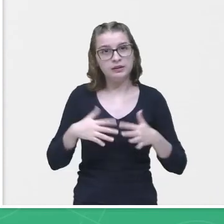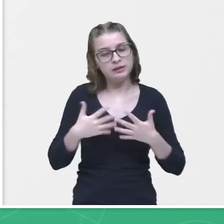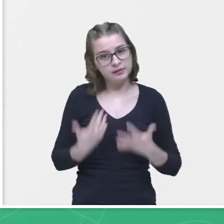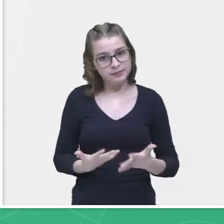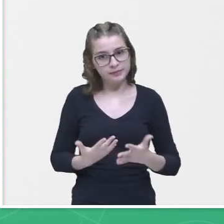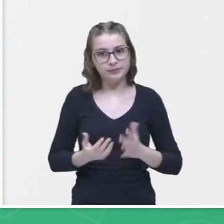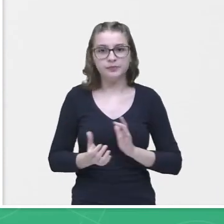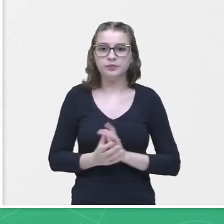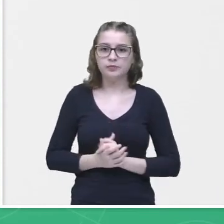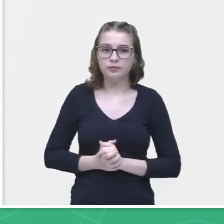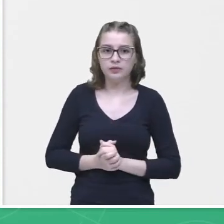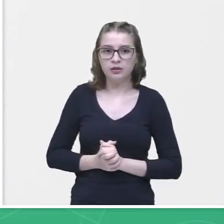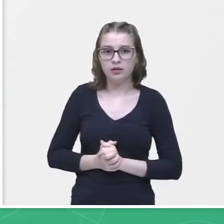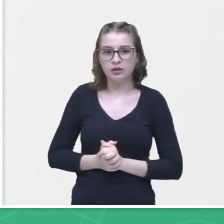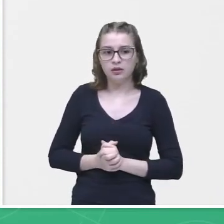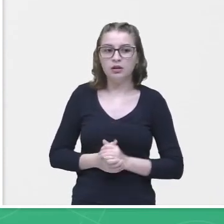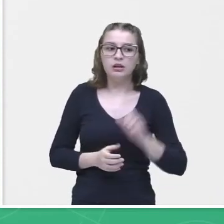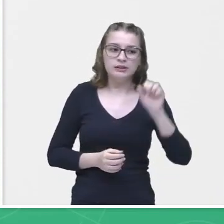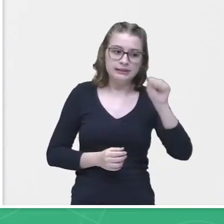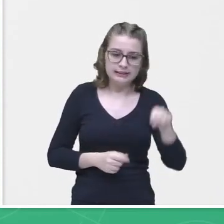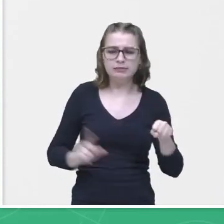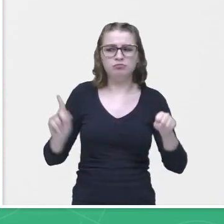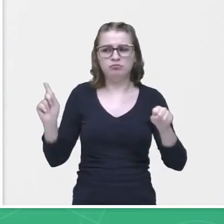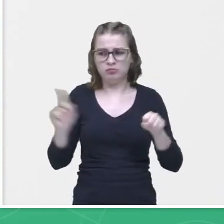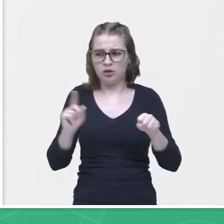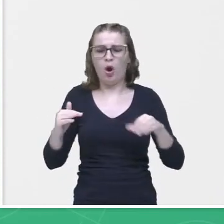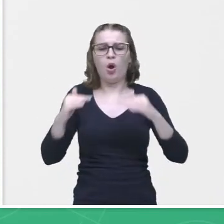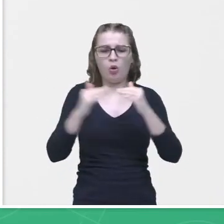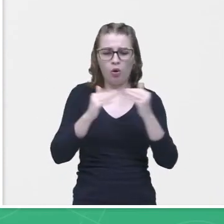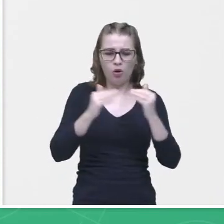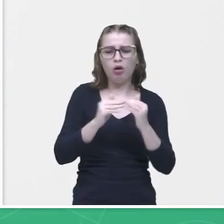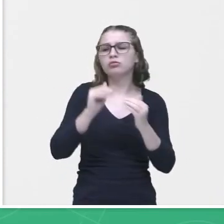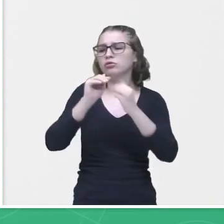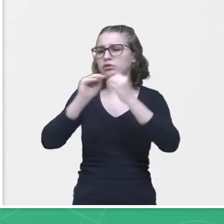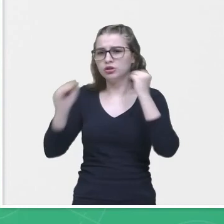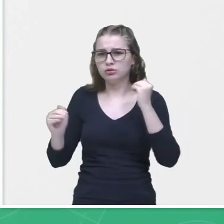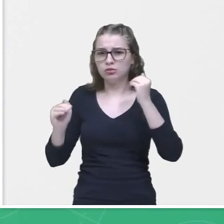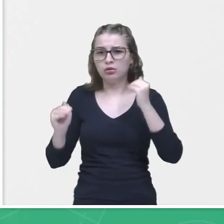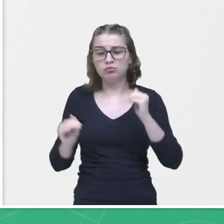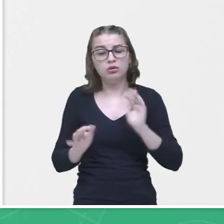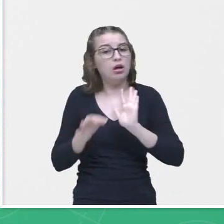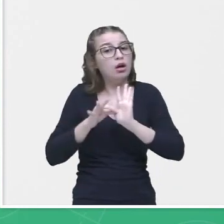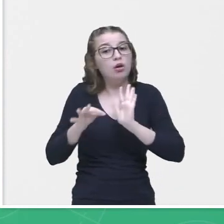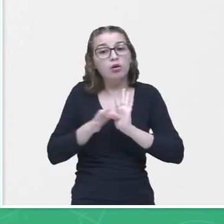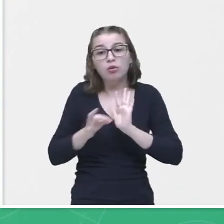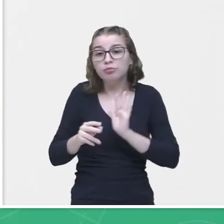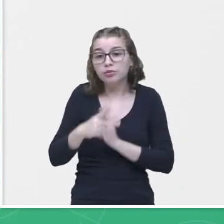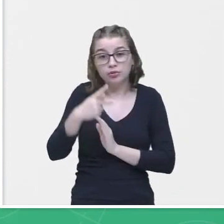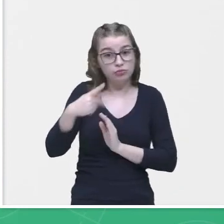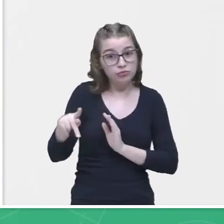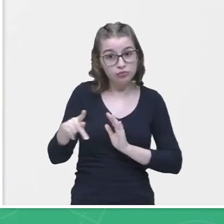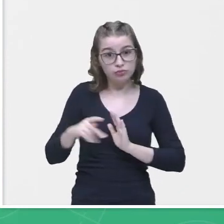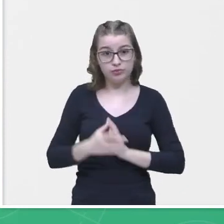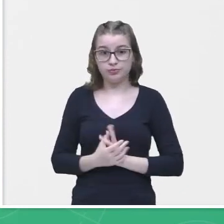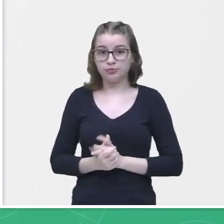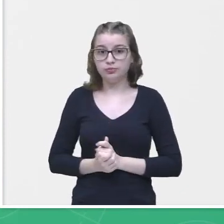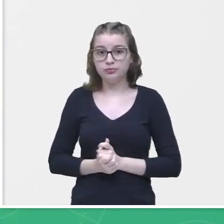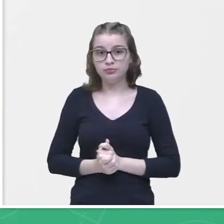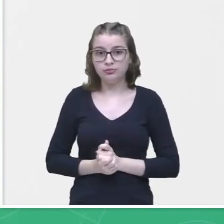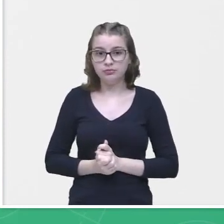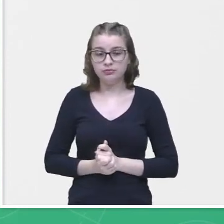que sim ou posso achar que não, mas são opiniões, tá bom? Olha aí o comando da questão, olha o que diz